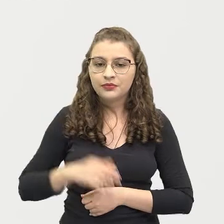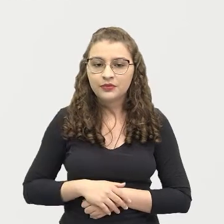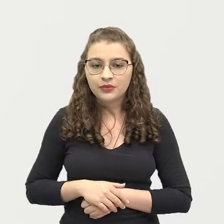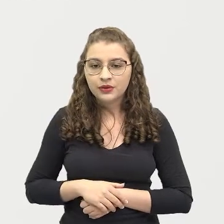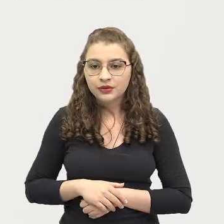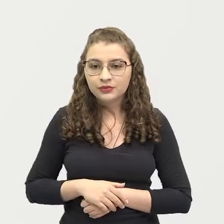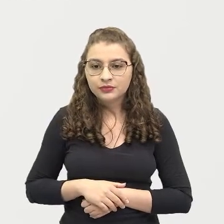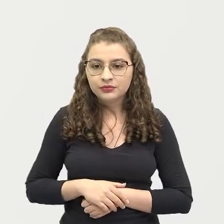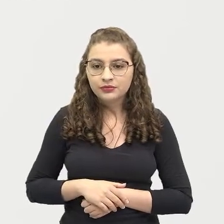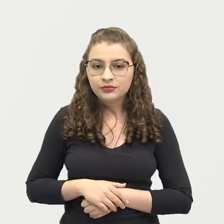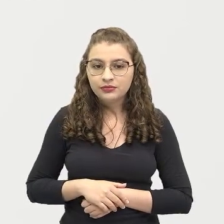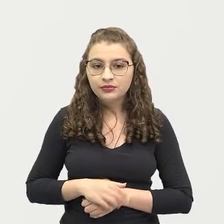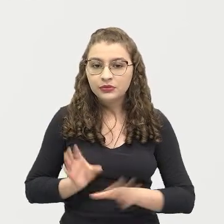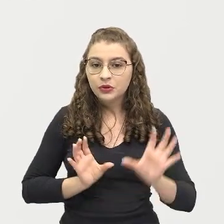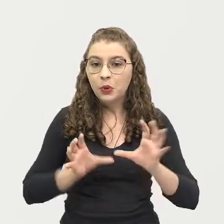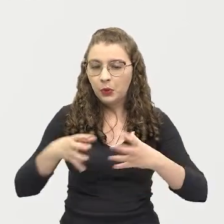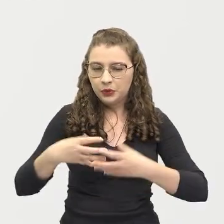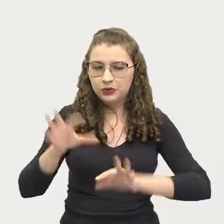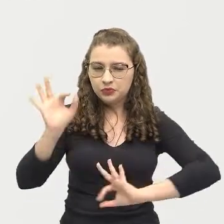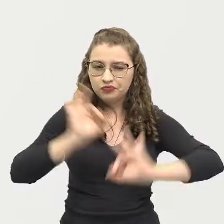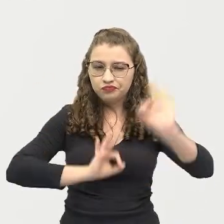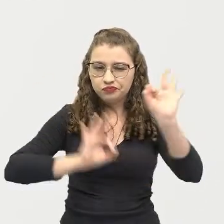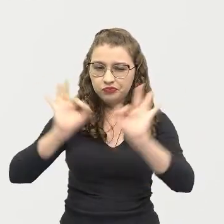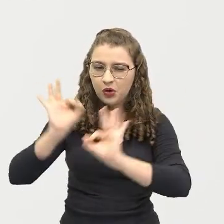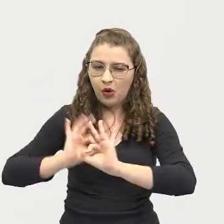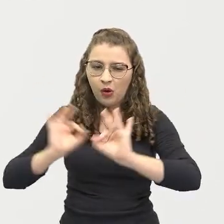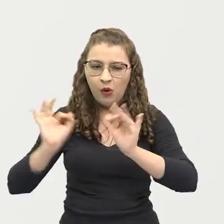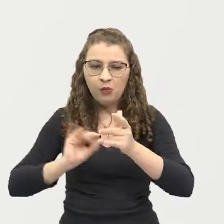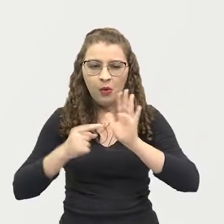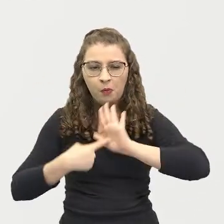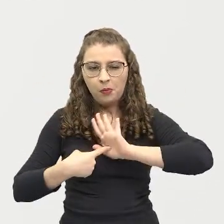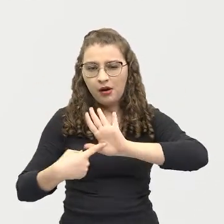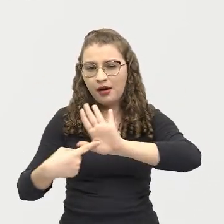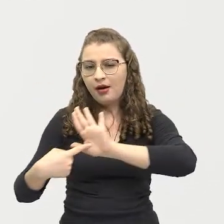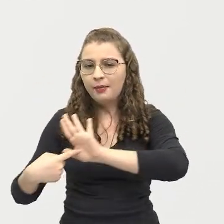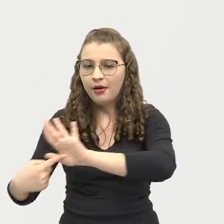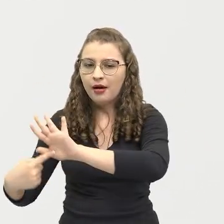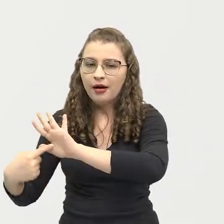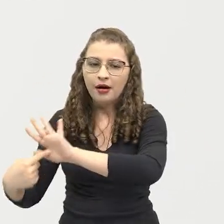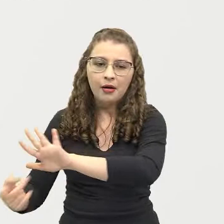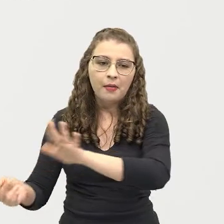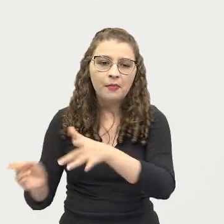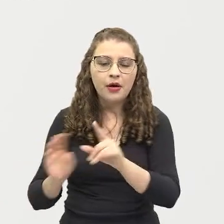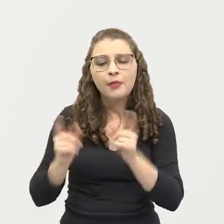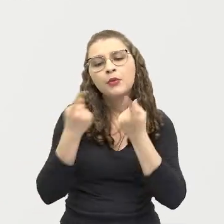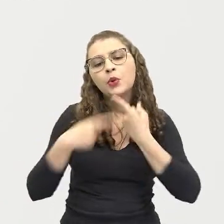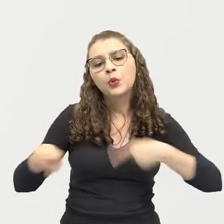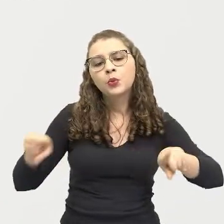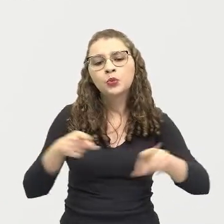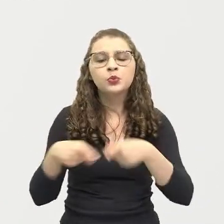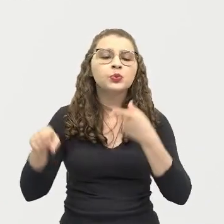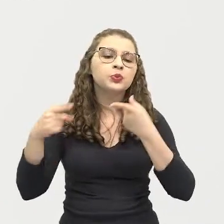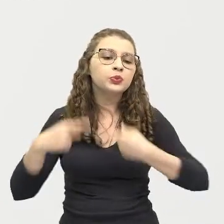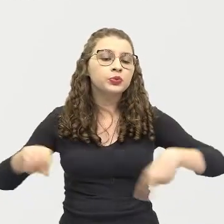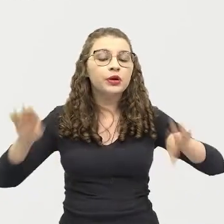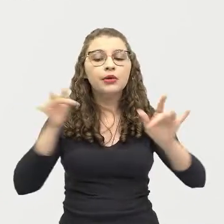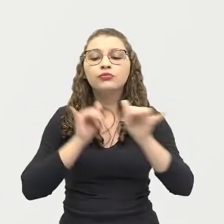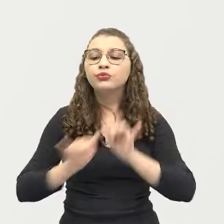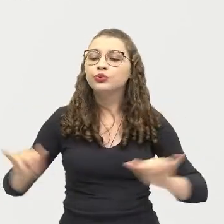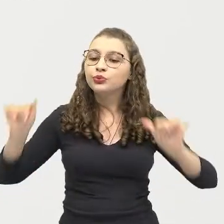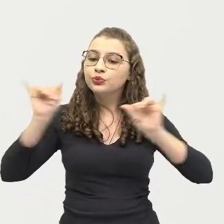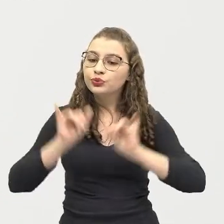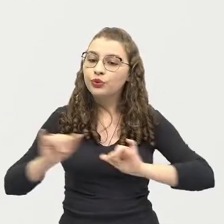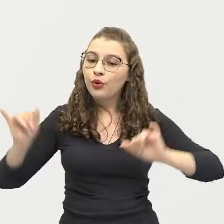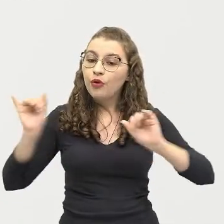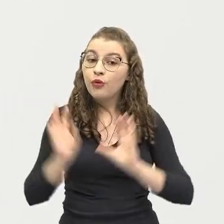bem. Organizou uma série de conferências, exposições, concertos para divulgar as